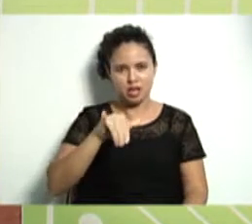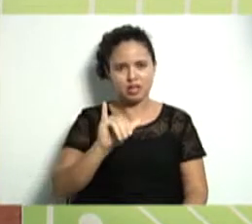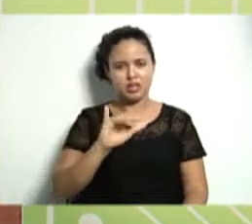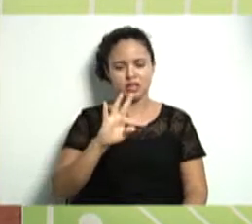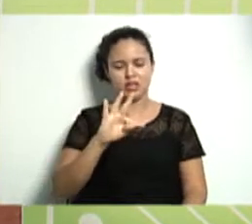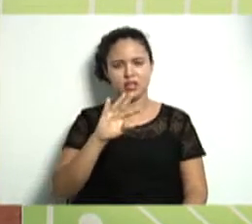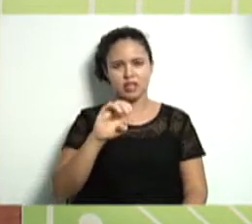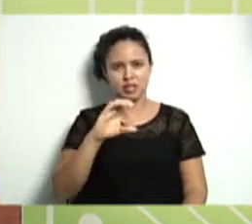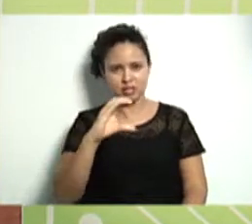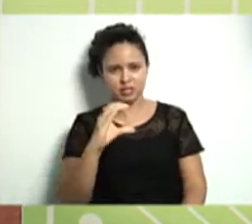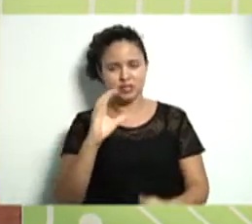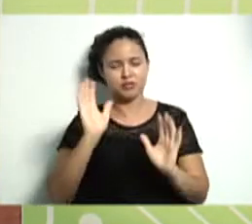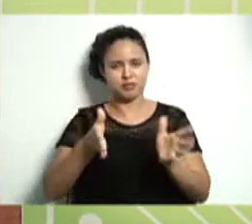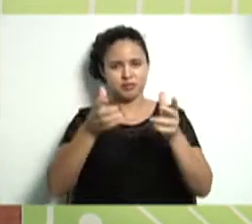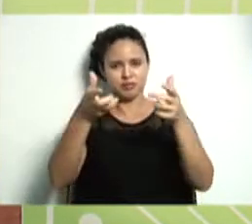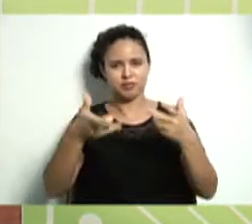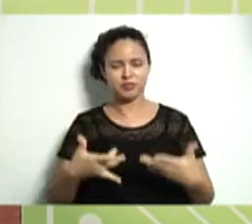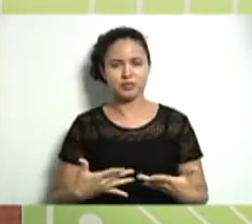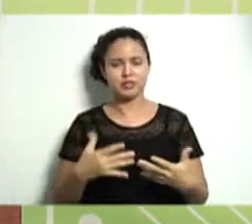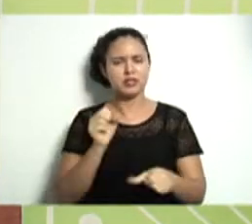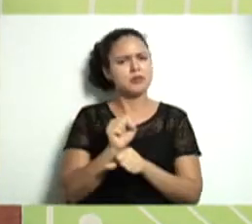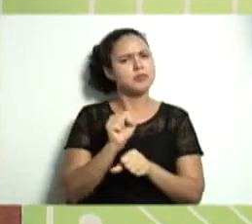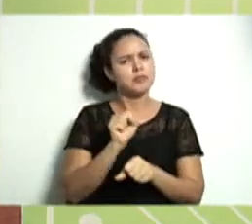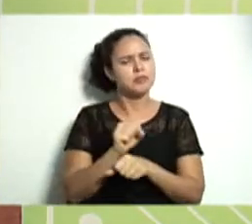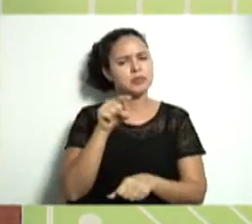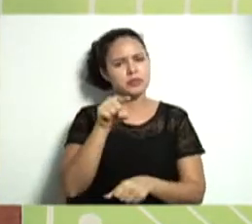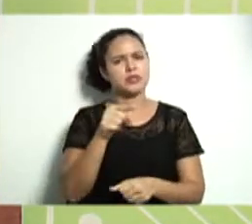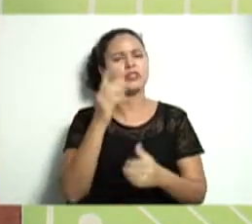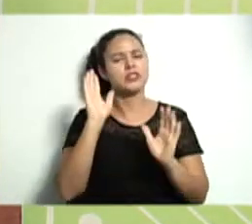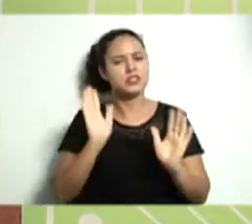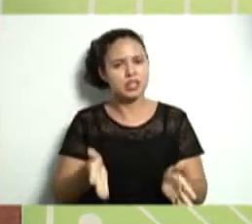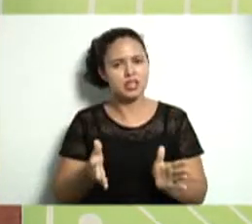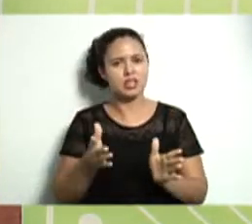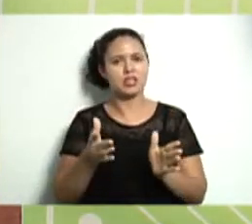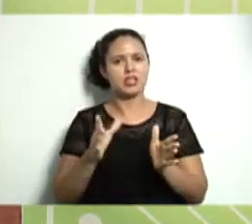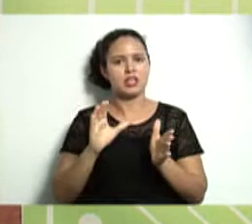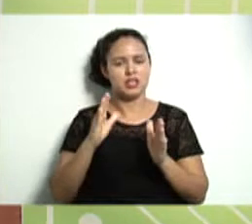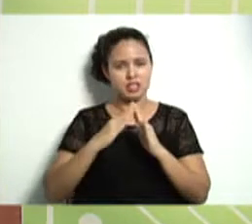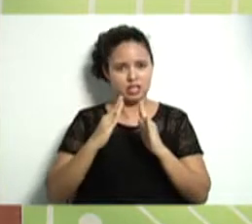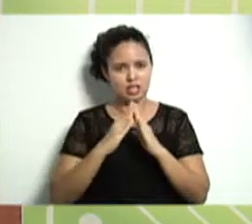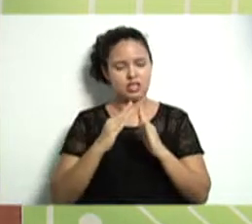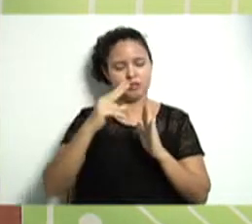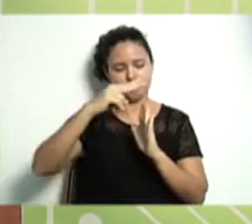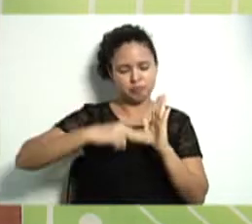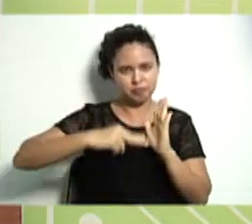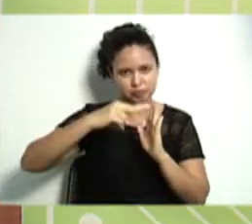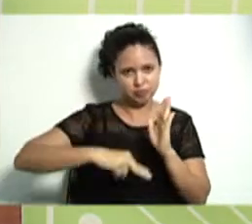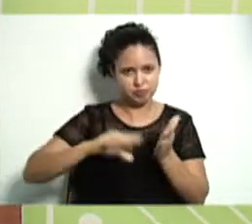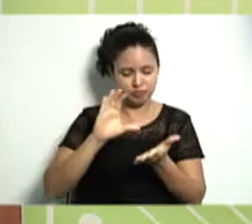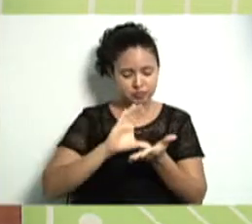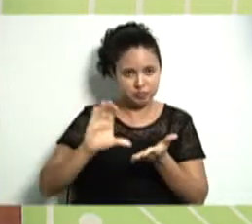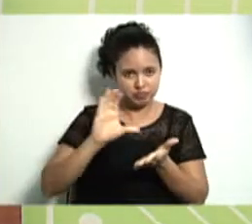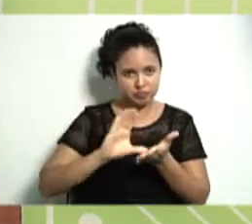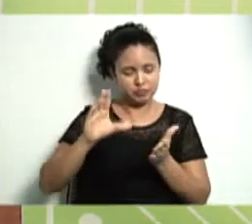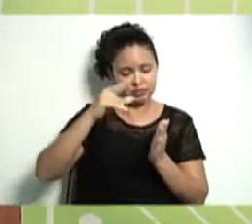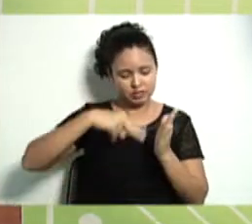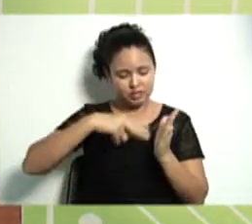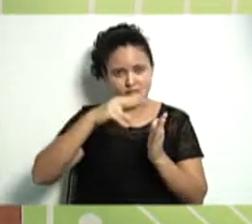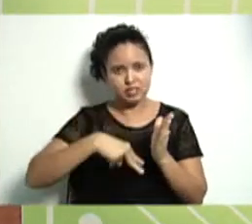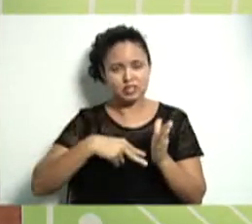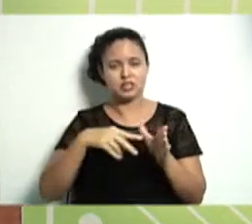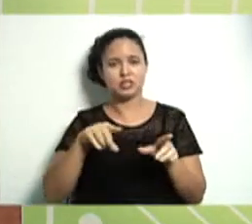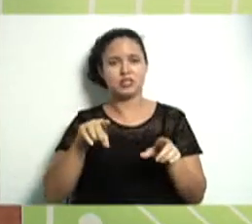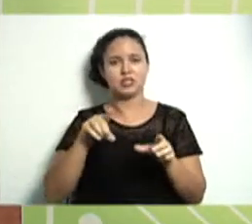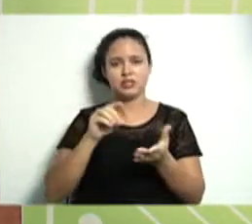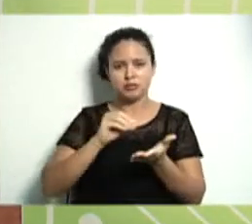para vocês, espero que vocês tenham realizado a leitura do texto base que eu